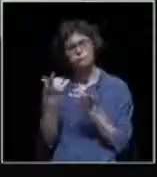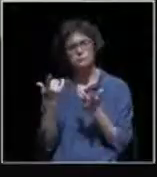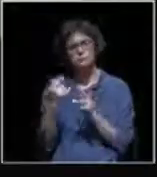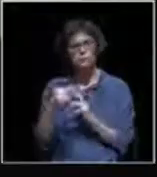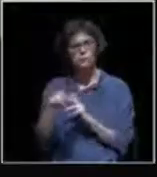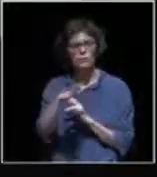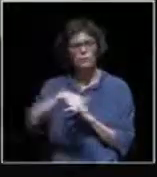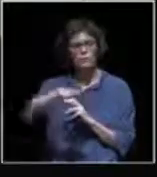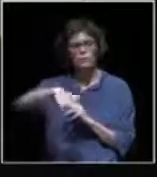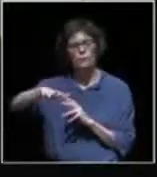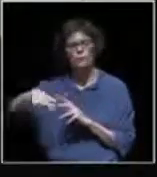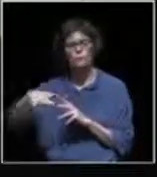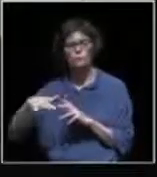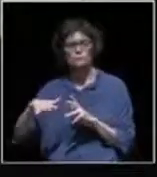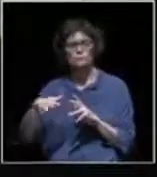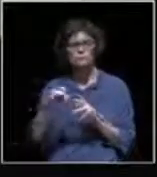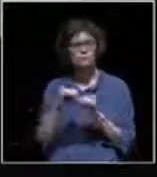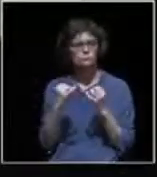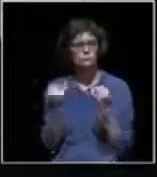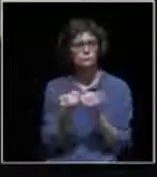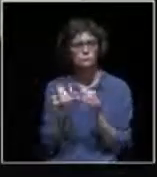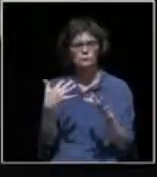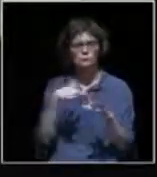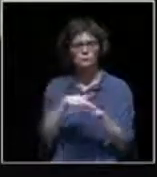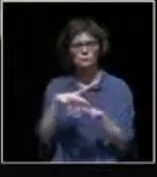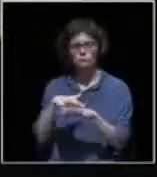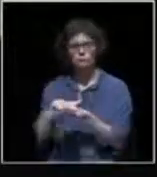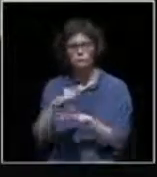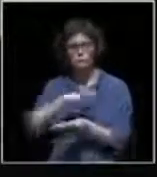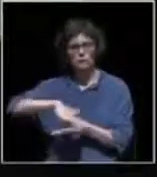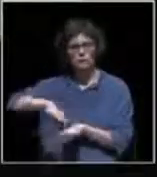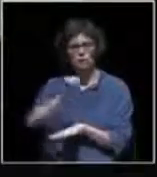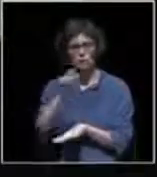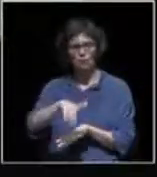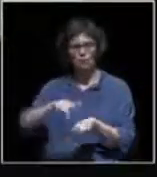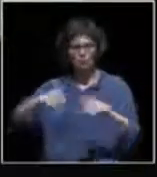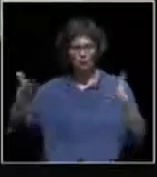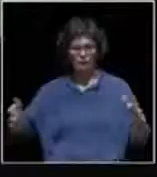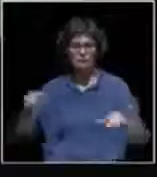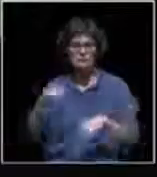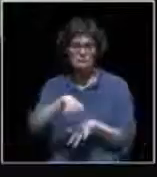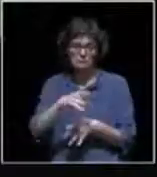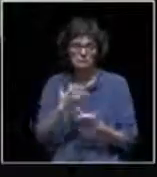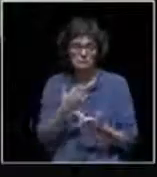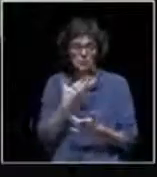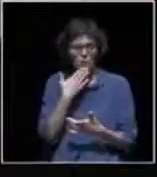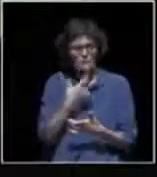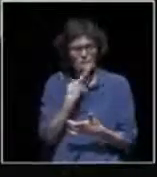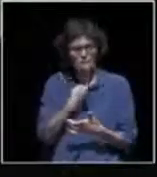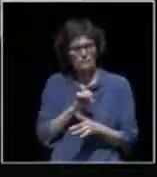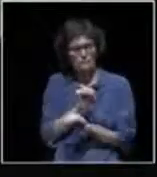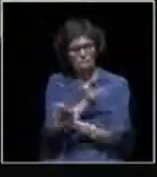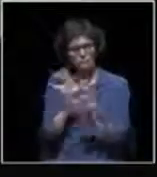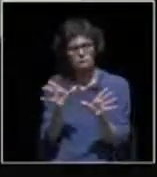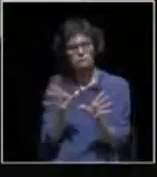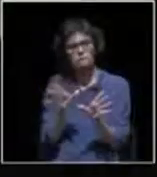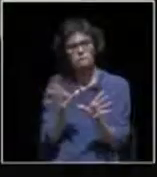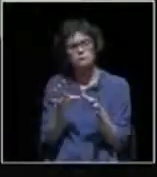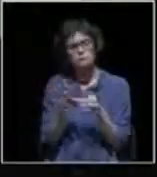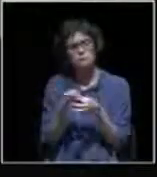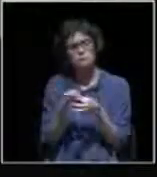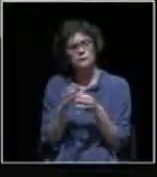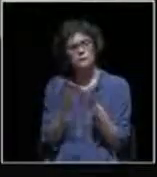sociais intermodais para a área metropolitana, as carreiras de bairro, os novos meios de mobilidade, gostaríamos de obter esclarecimentos sobre os resultados, os